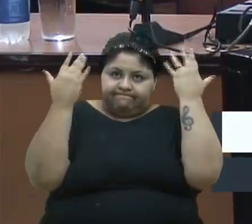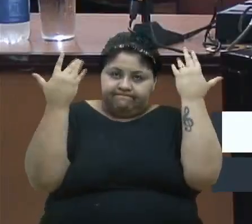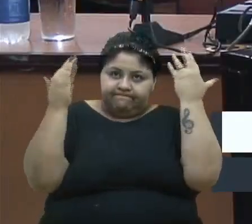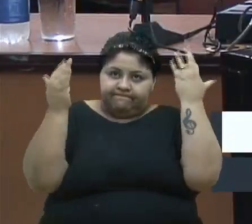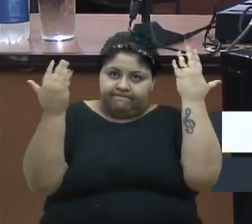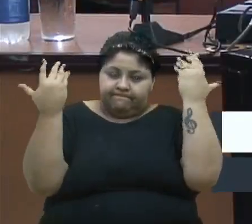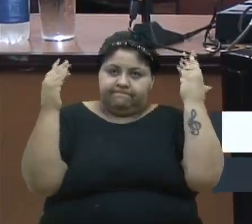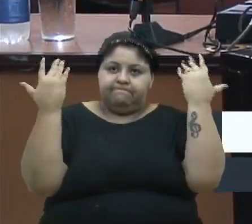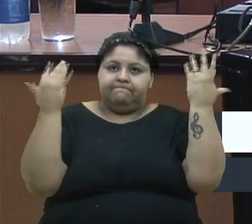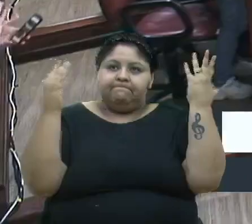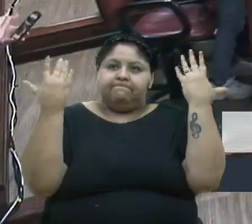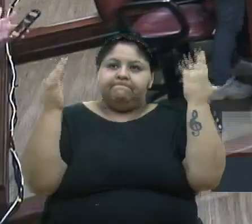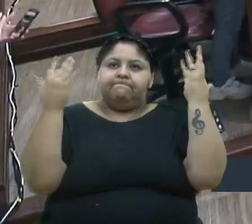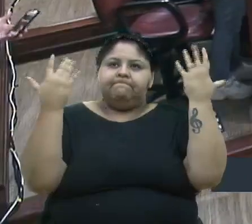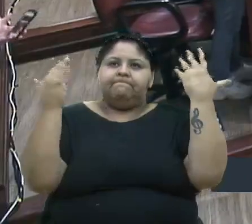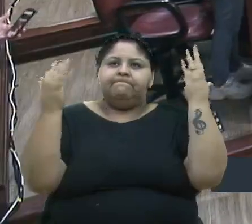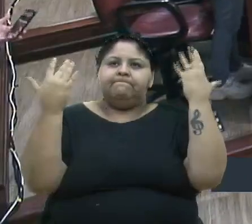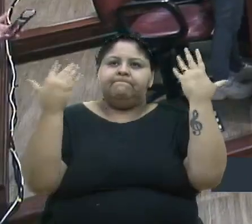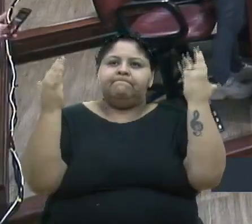sua vida em risco.